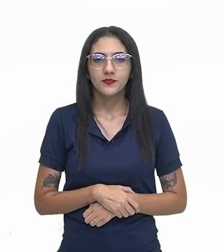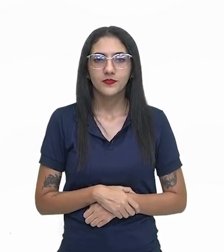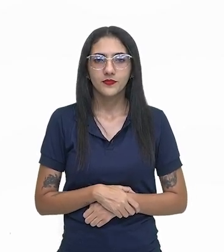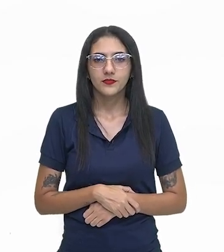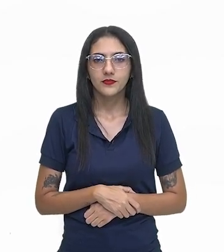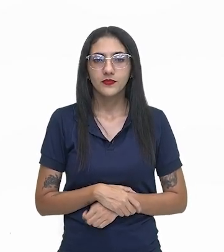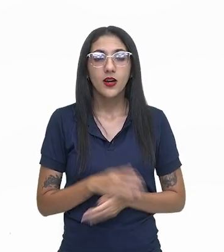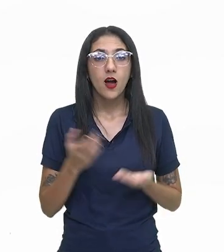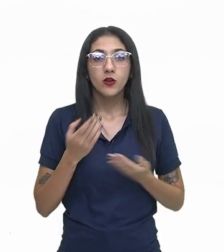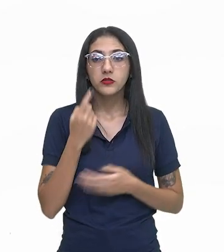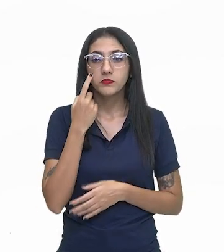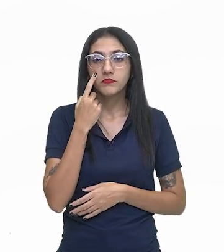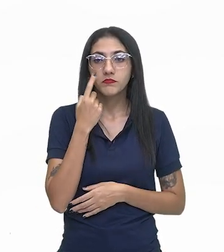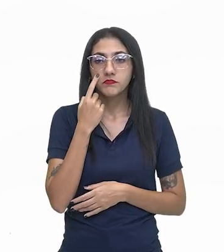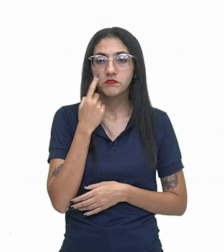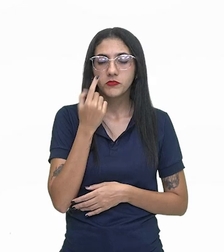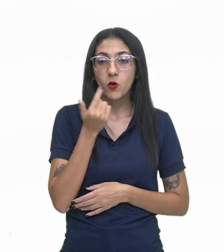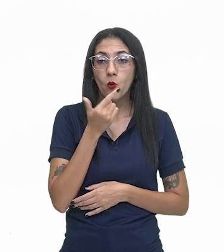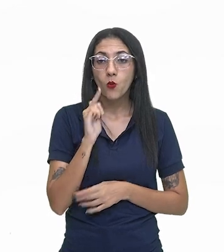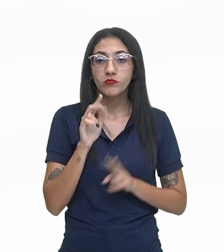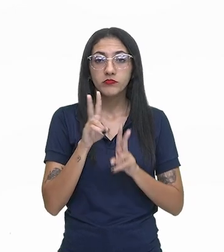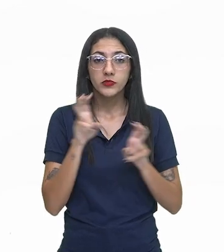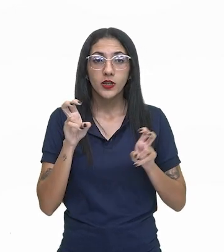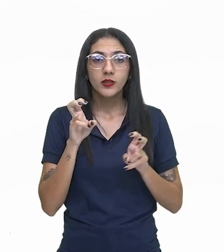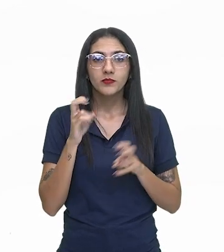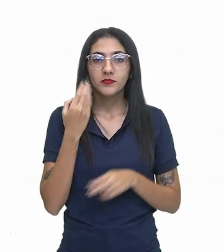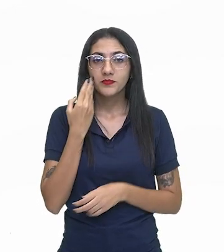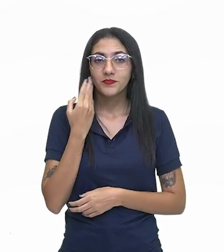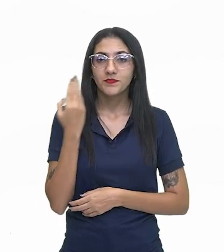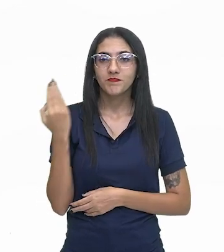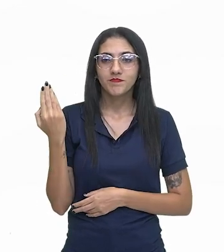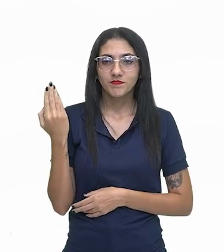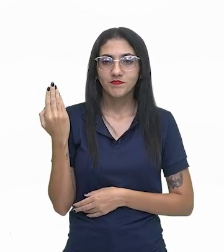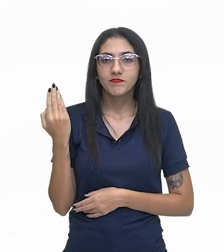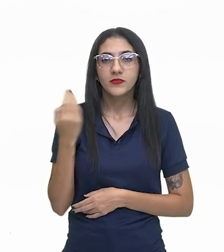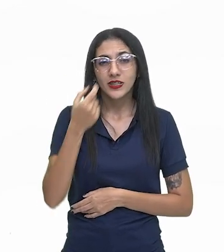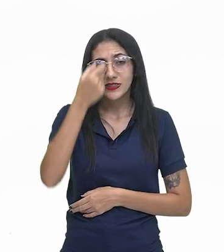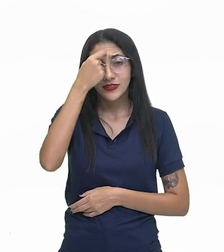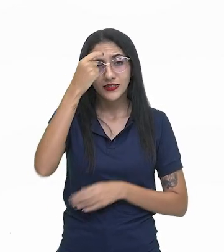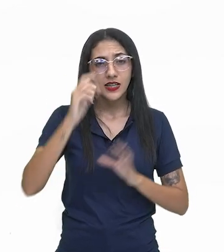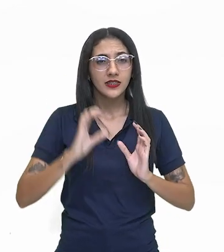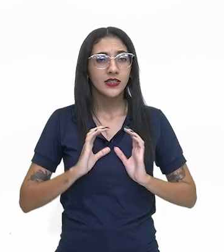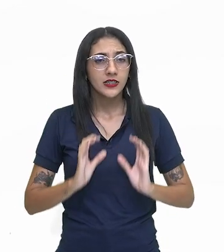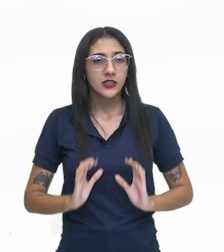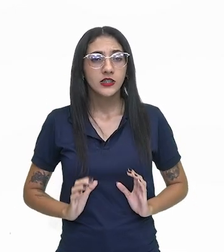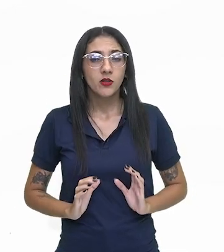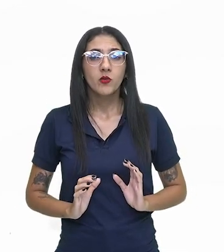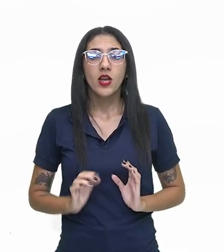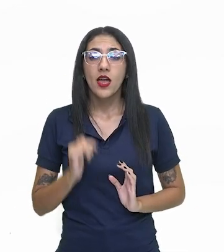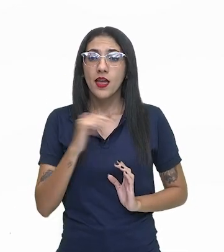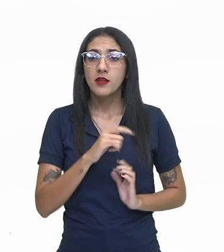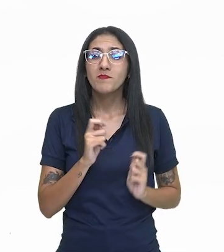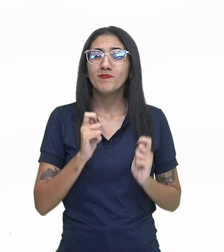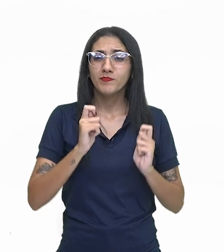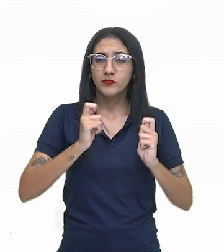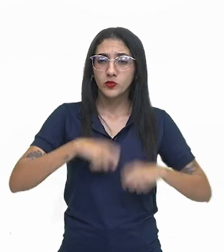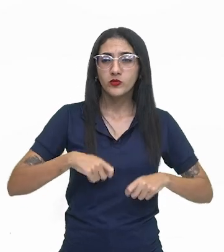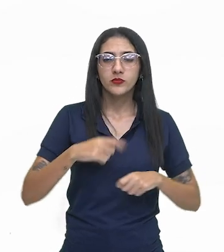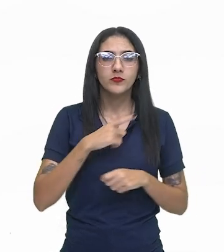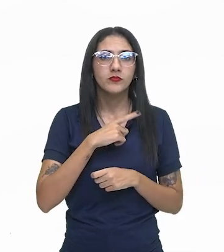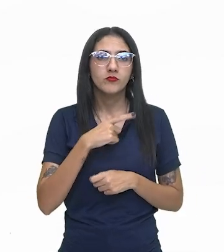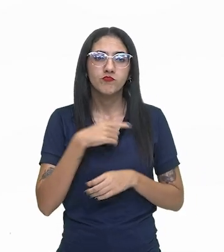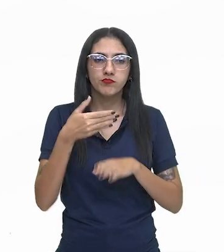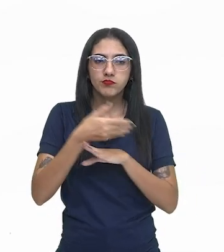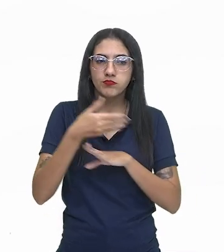falar agora sobre cidadania, que é uma condição que permite a participação